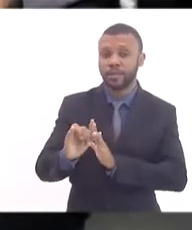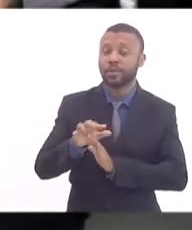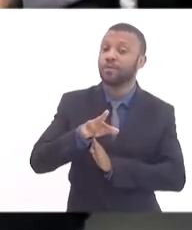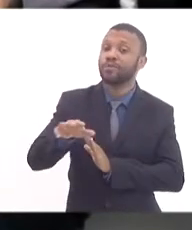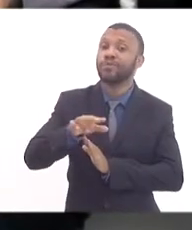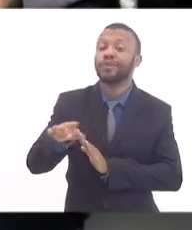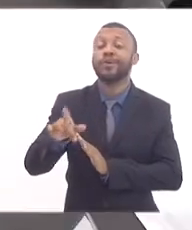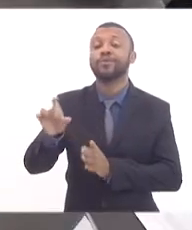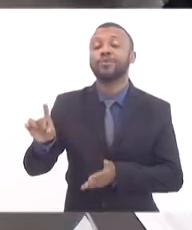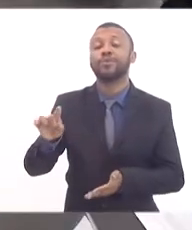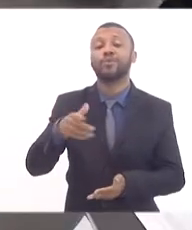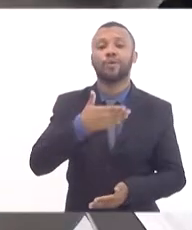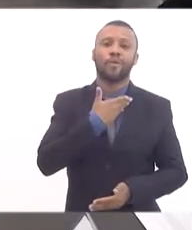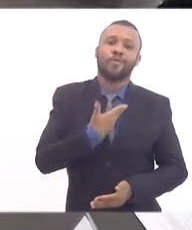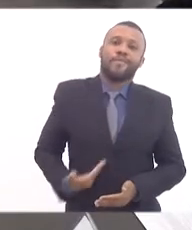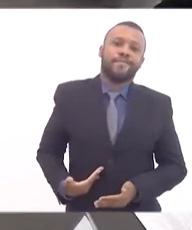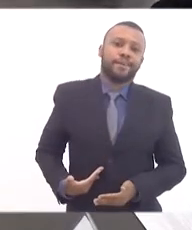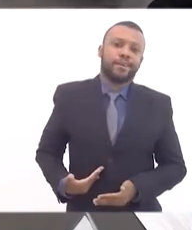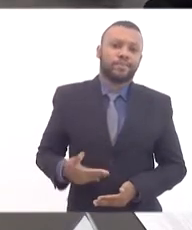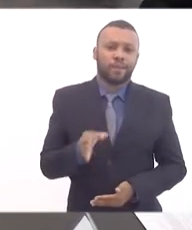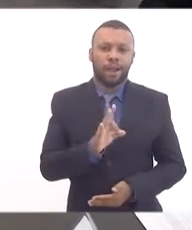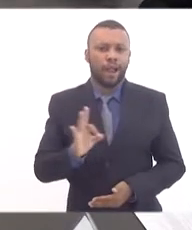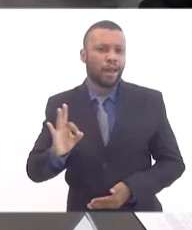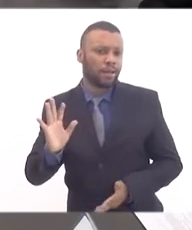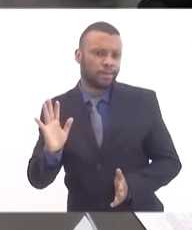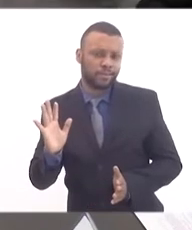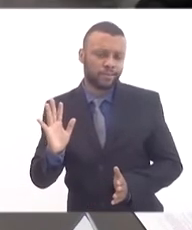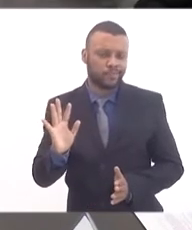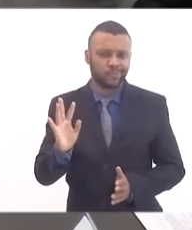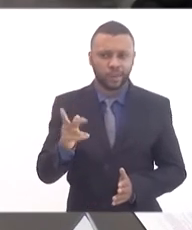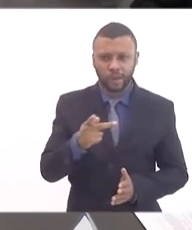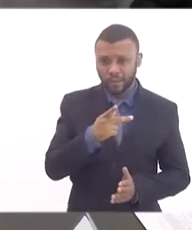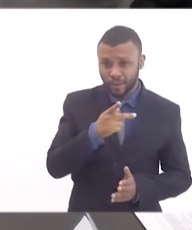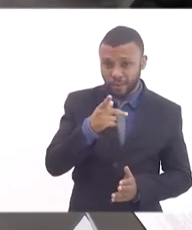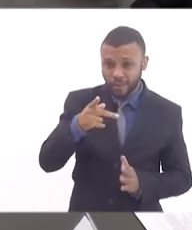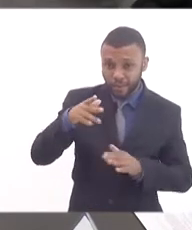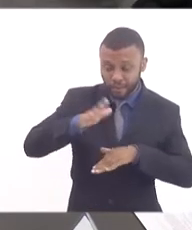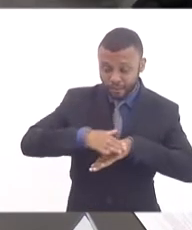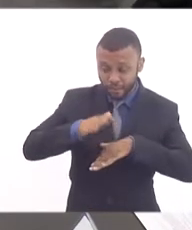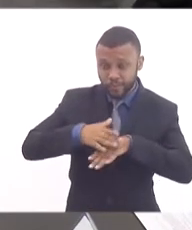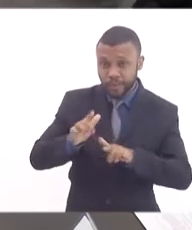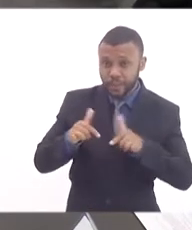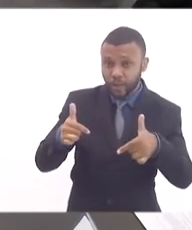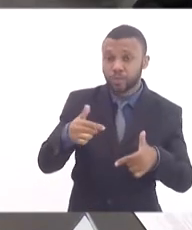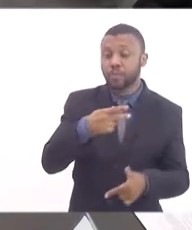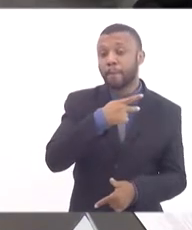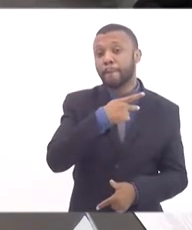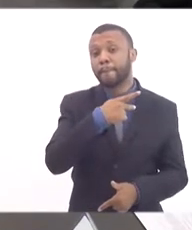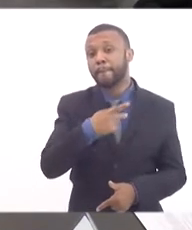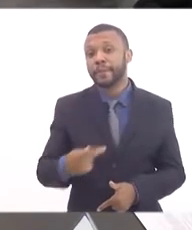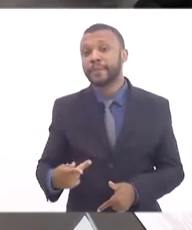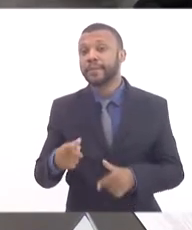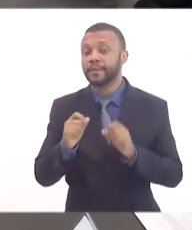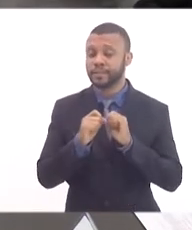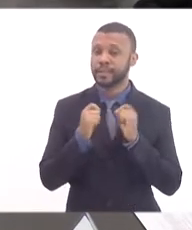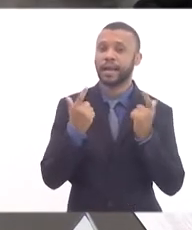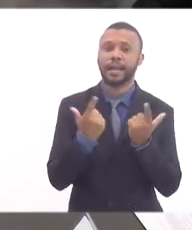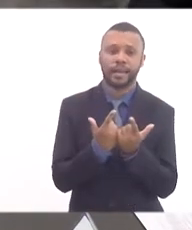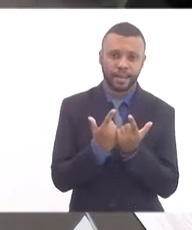vê de executivo e veio do presidente da alerj mas evidentemente